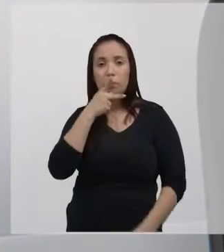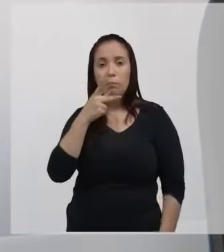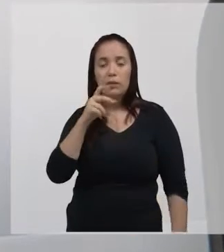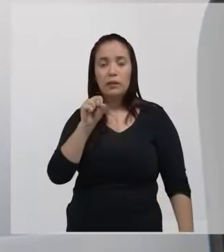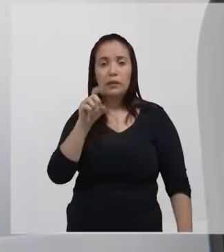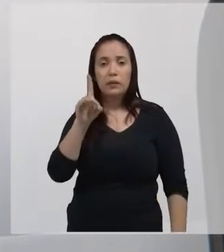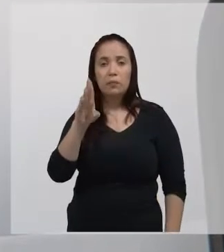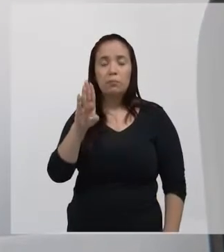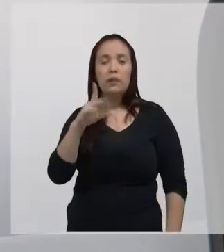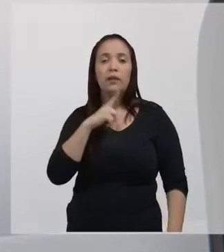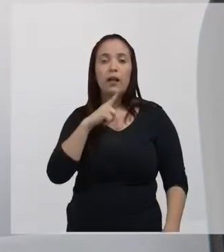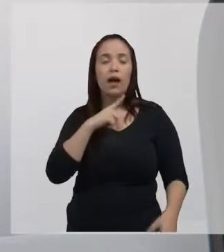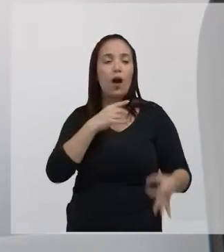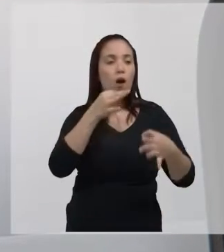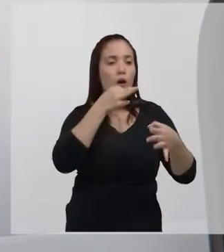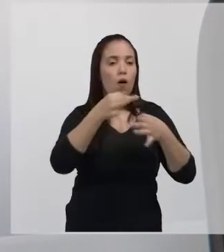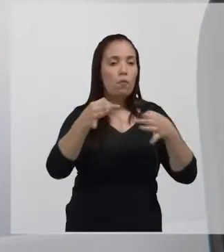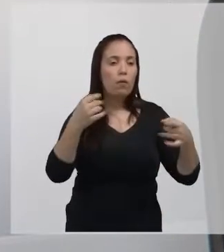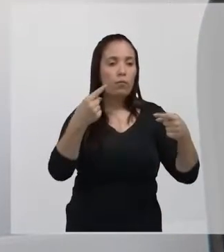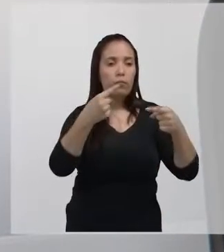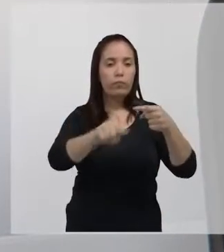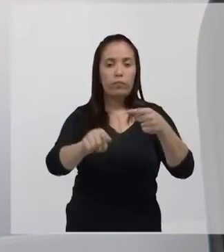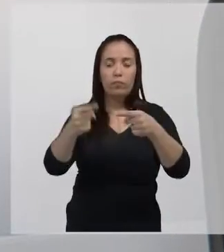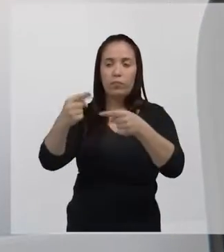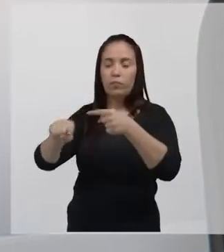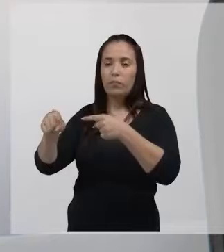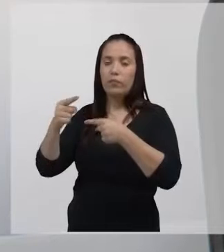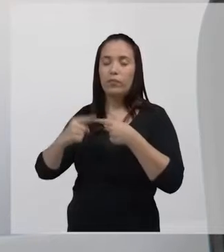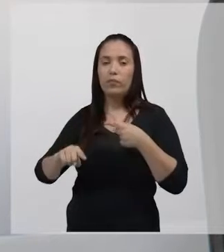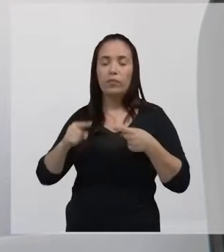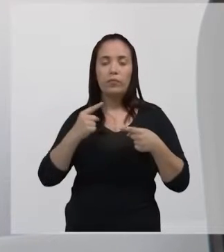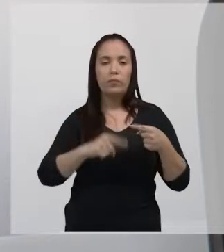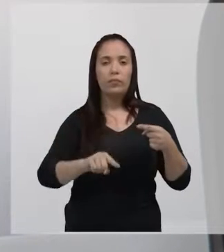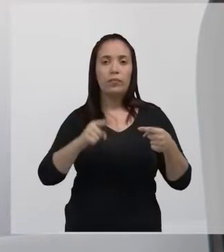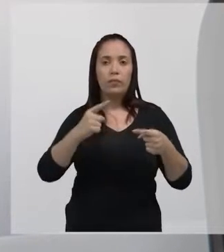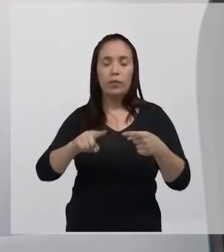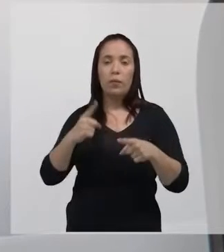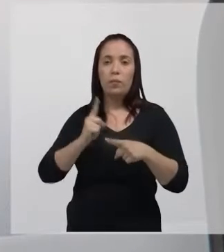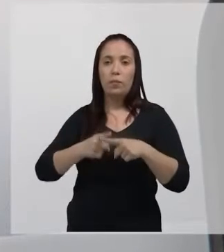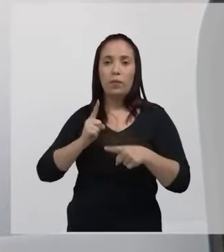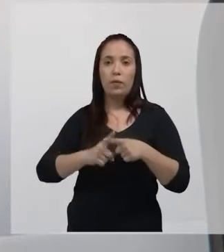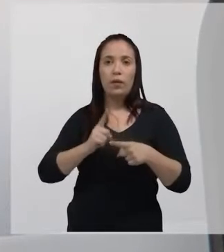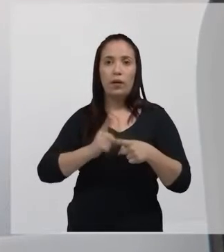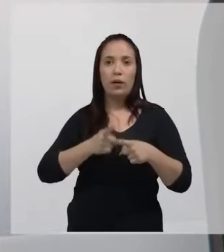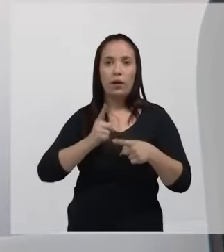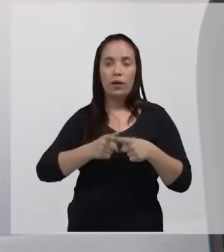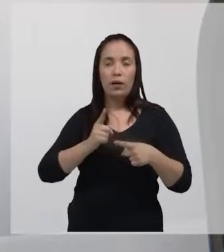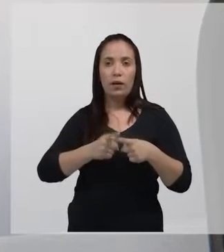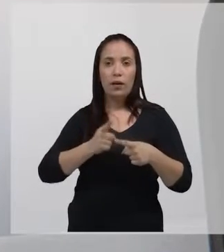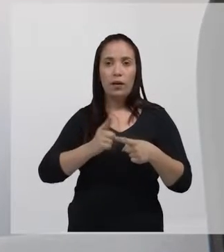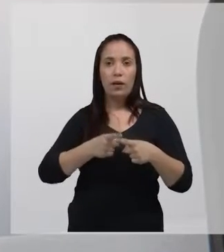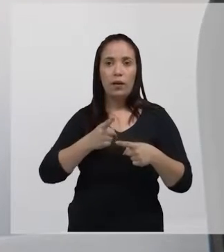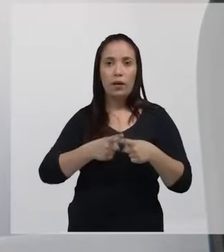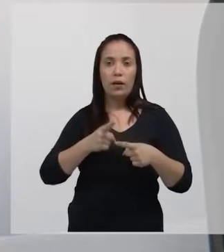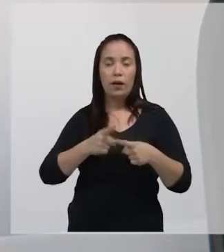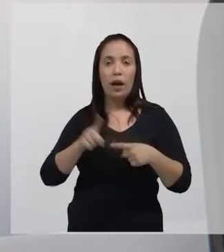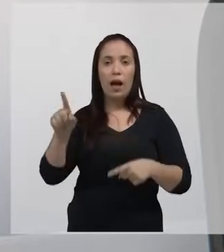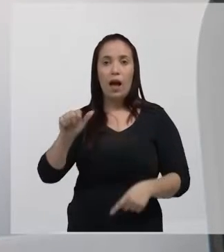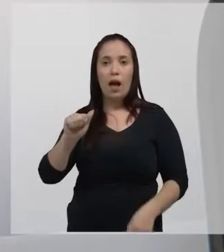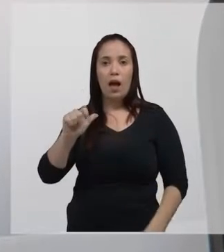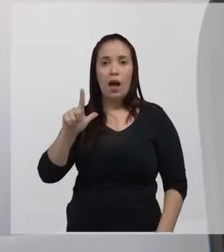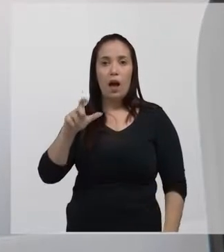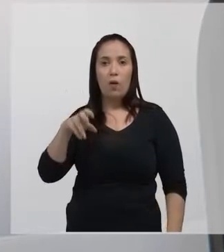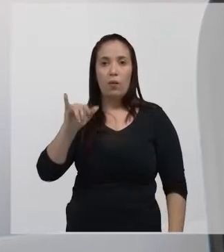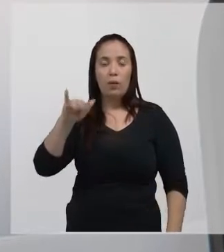existe o quê? Existe hoje um fogo amigo para literalmente desmontar a candidatura de Geraldo